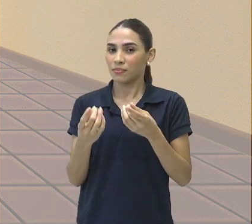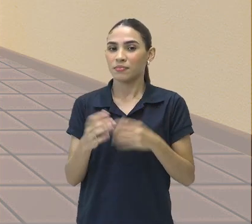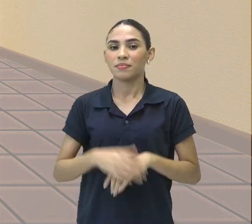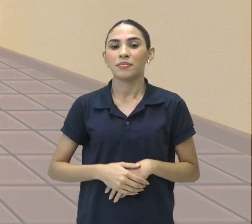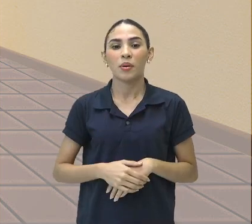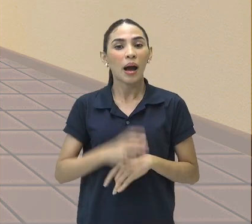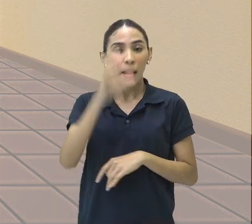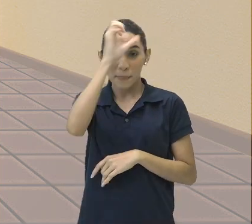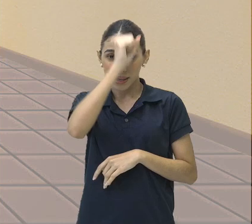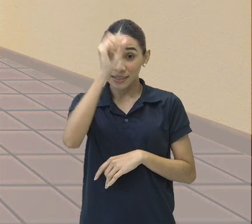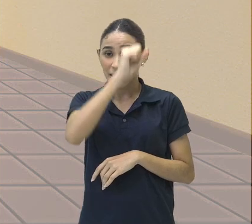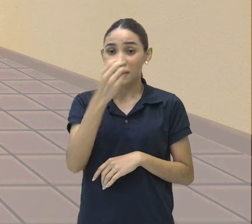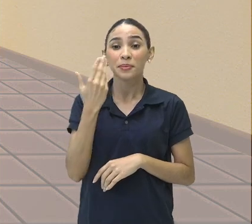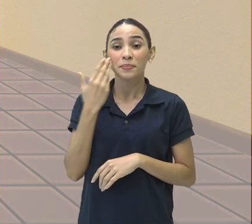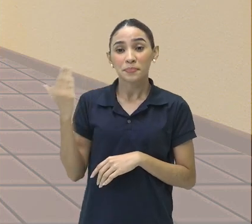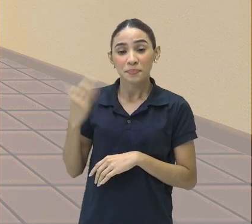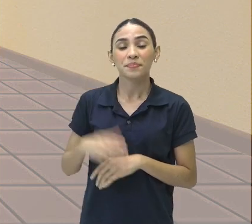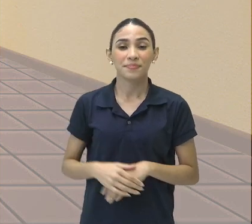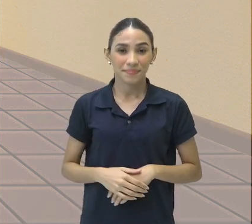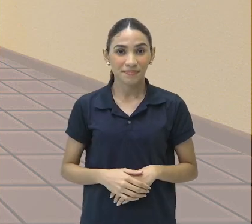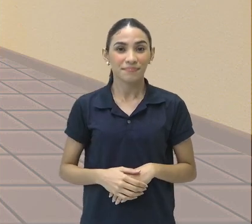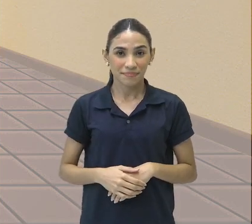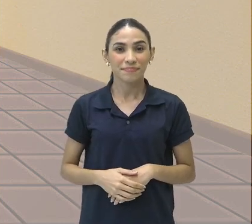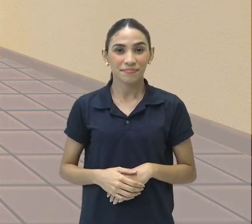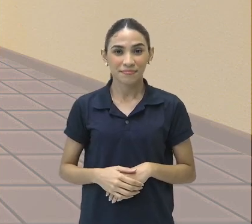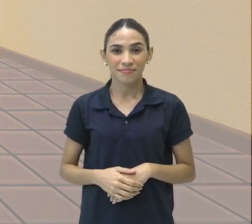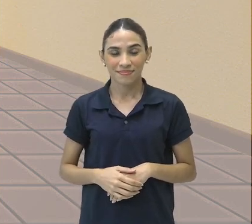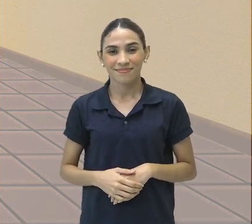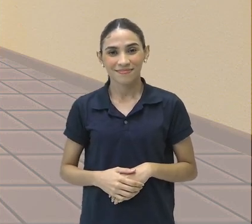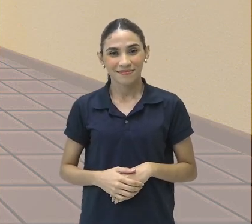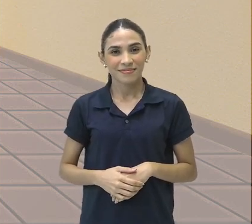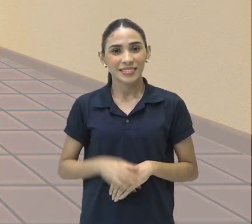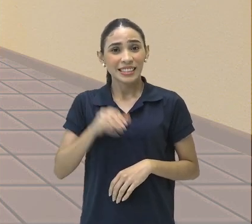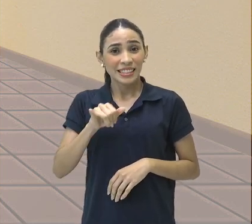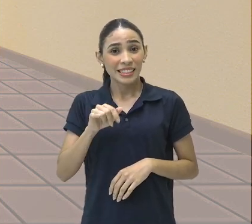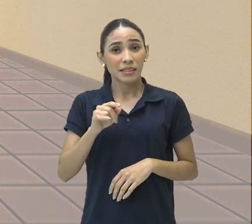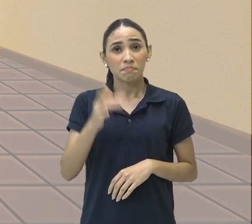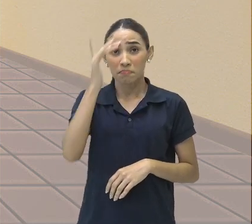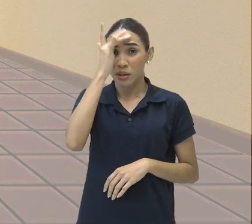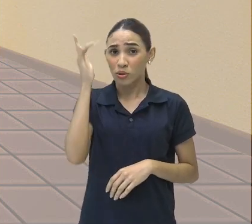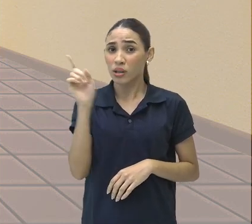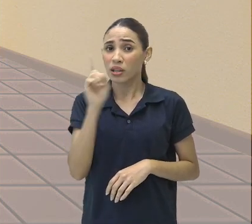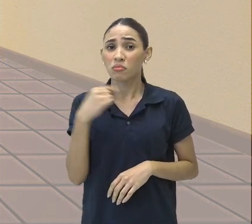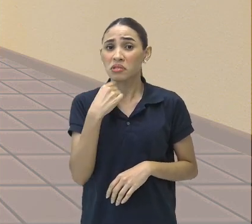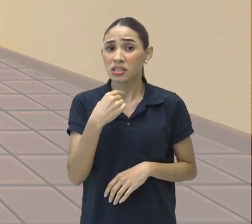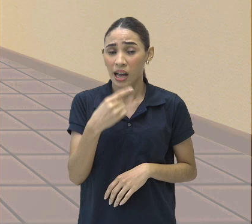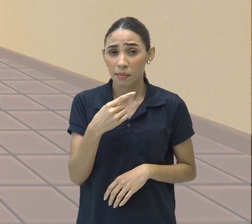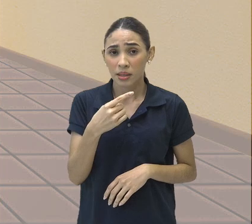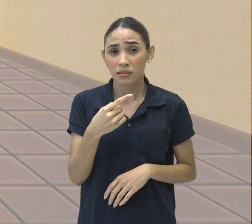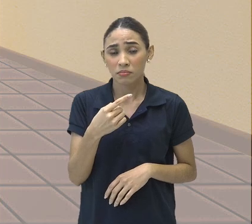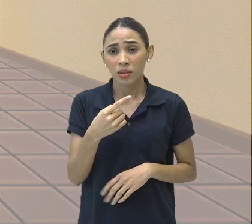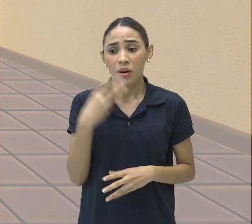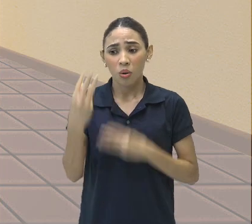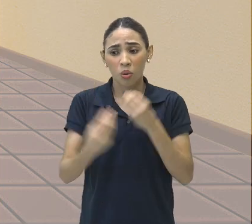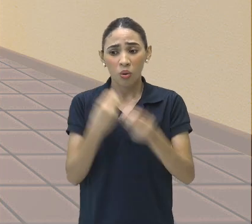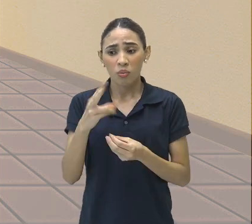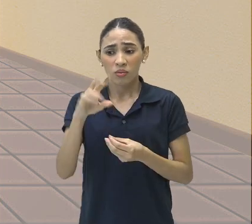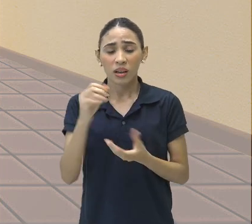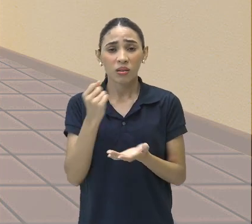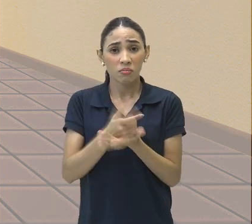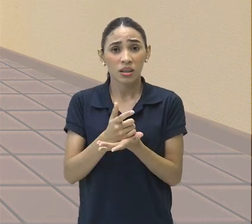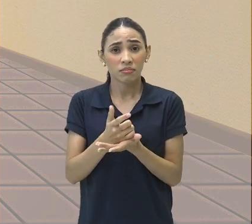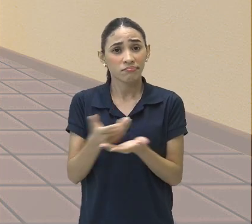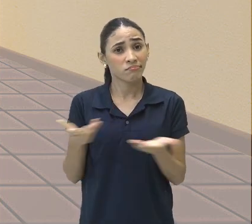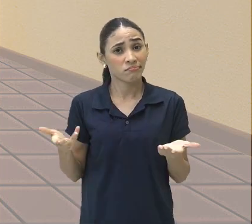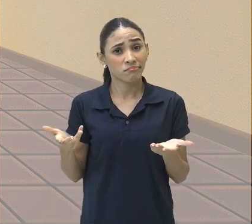Mais um aprendizado aí do nosso colega, né? Se ninguém souber que a sua ideia existe, como é que vão comprá-la,